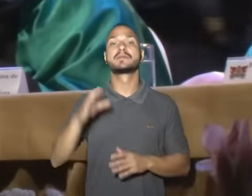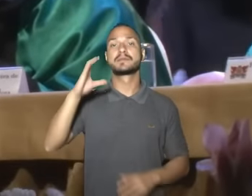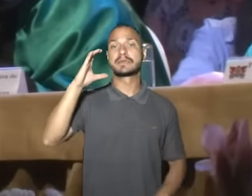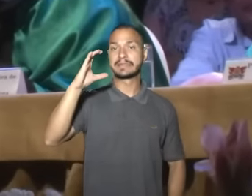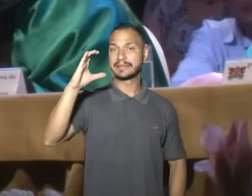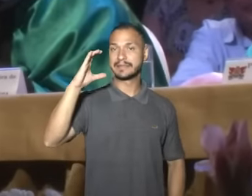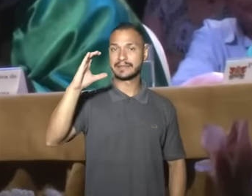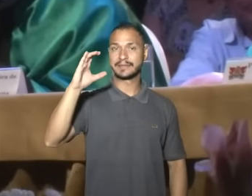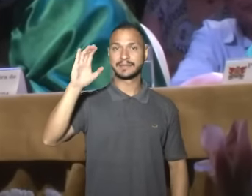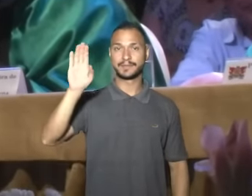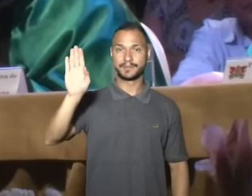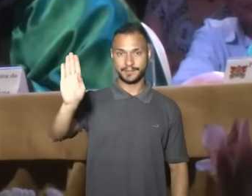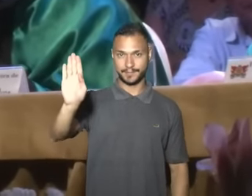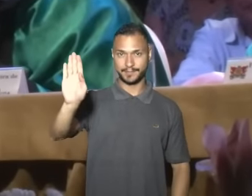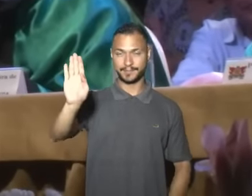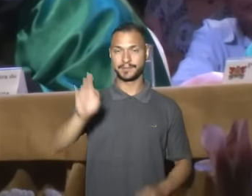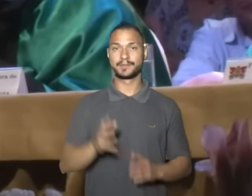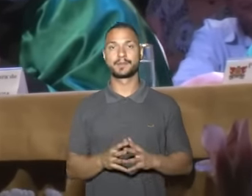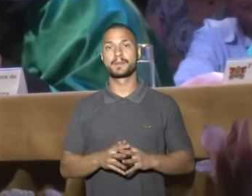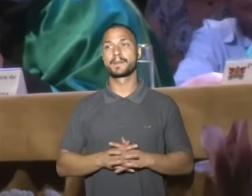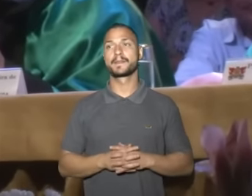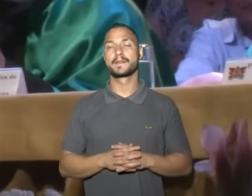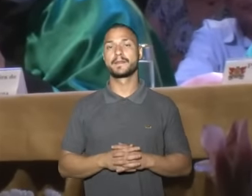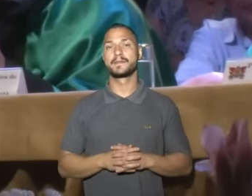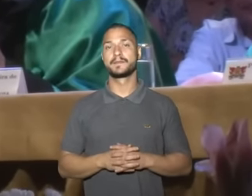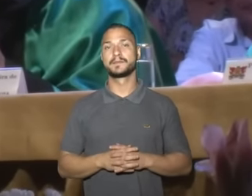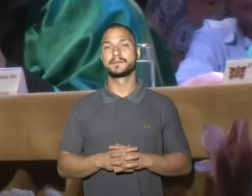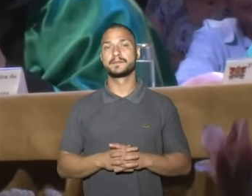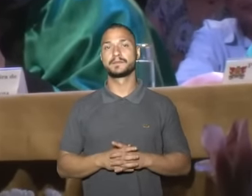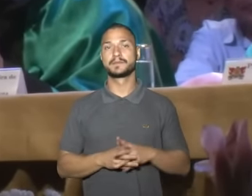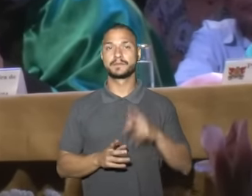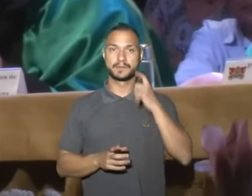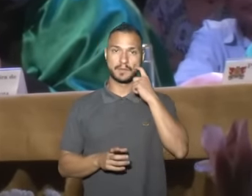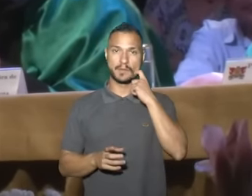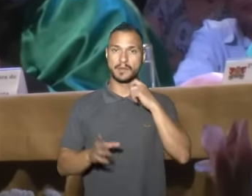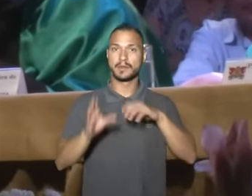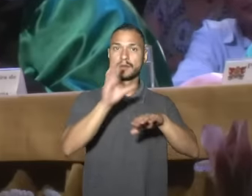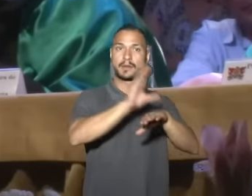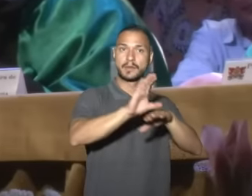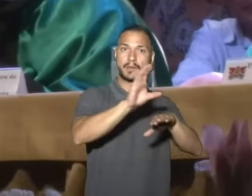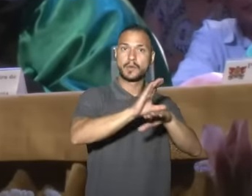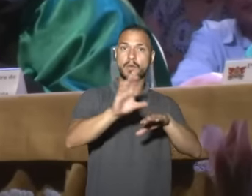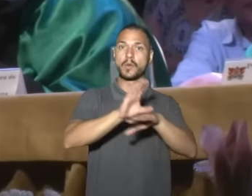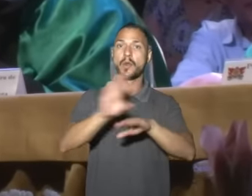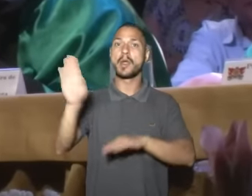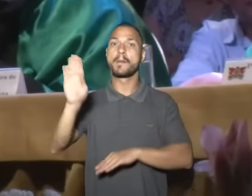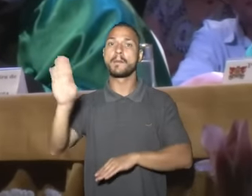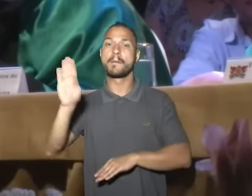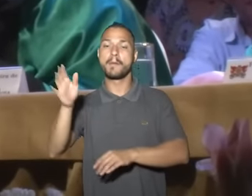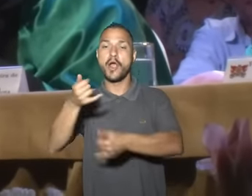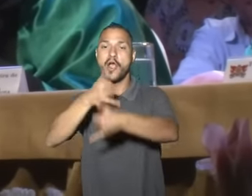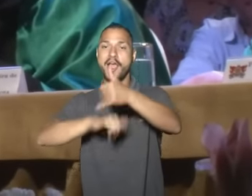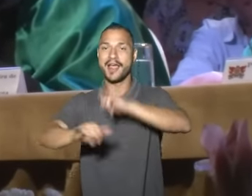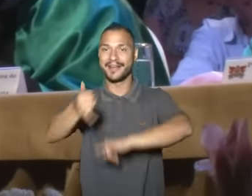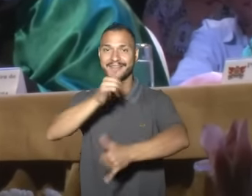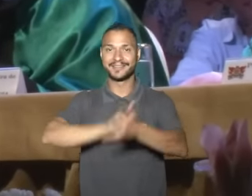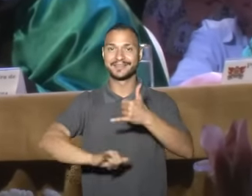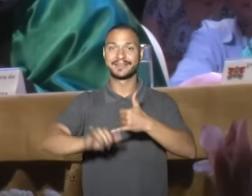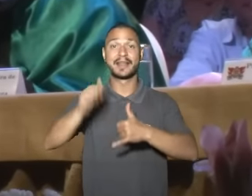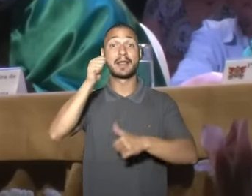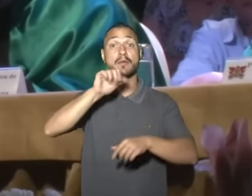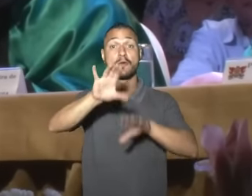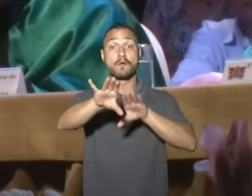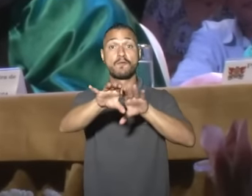Ciências Biológicas e da Saúde, do curso de Bioquímica, a